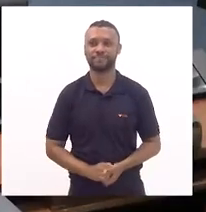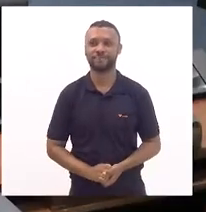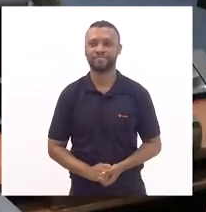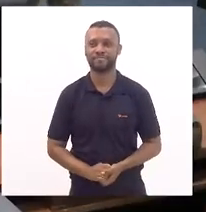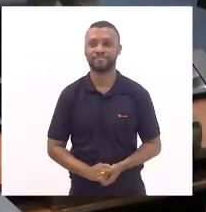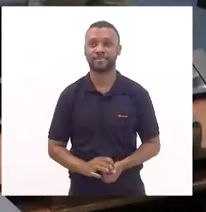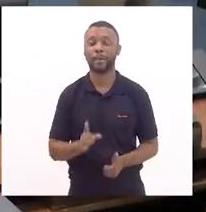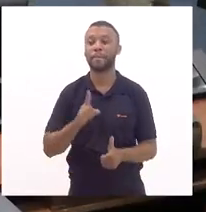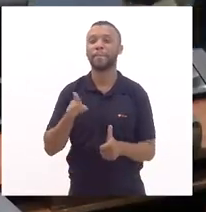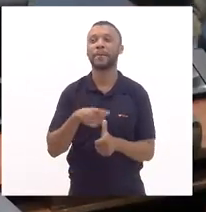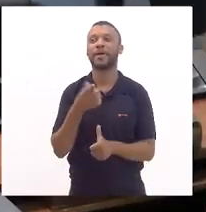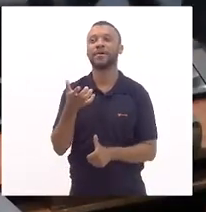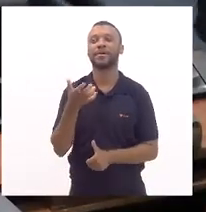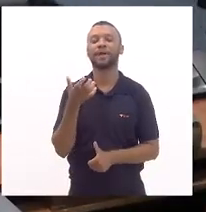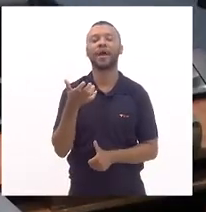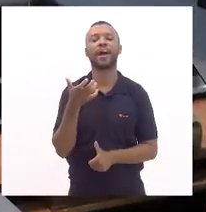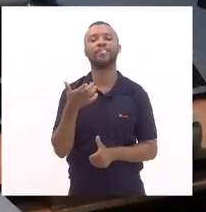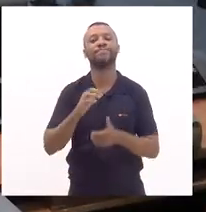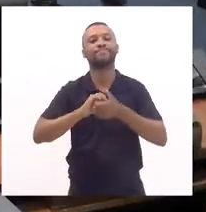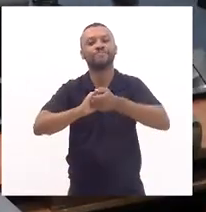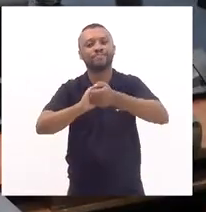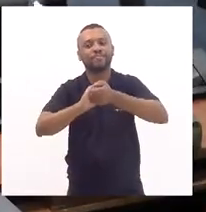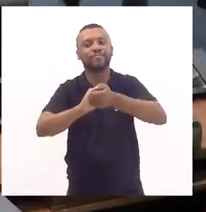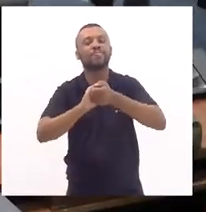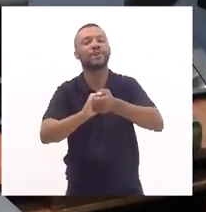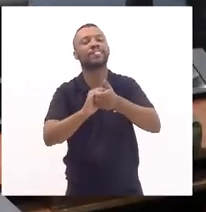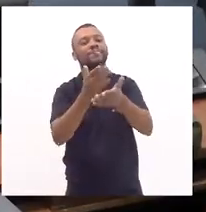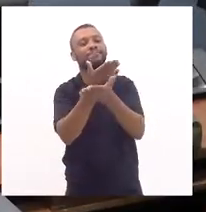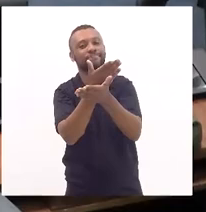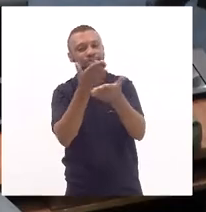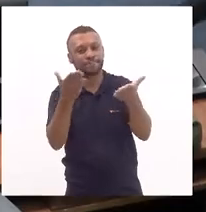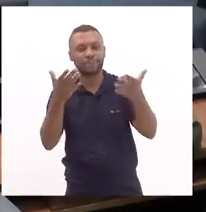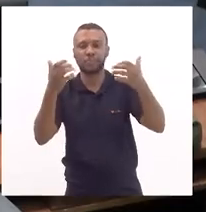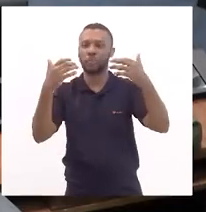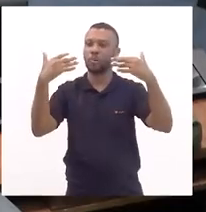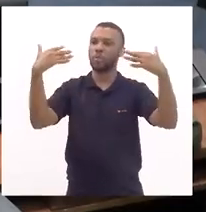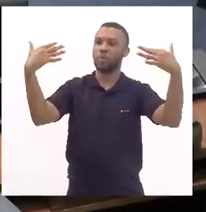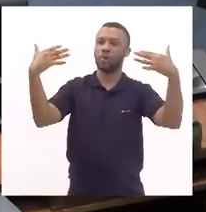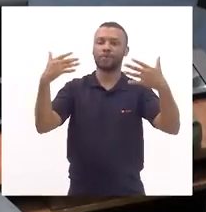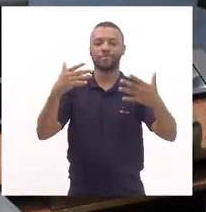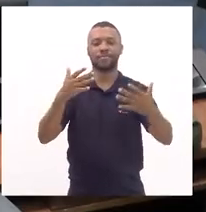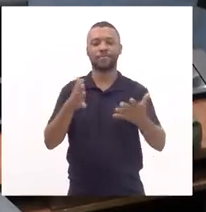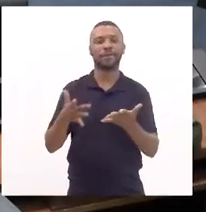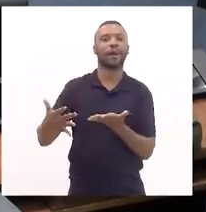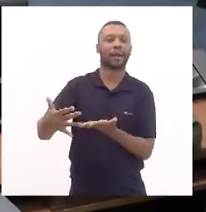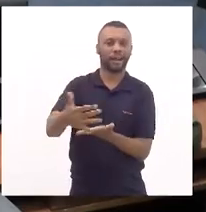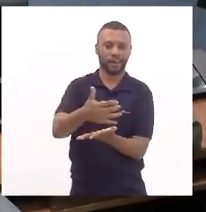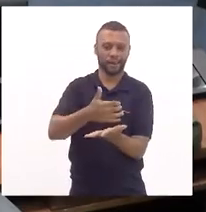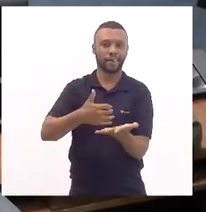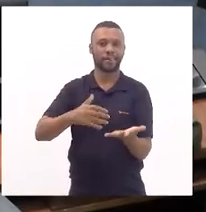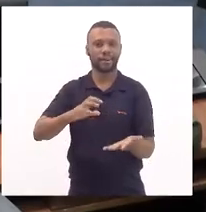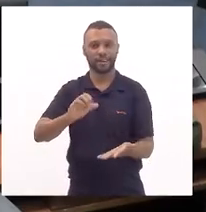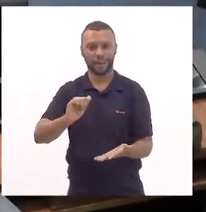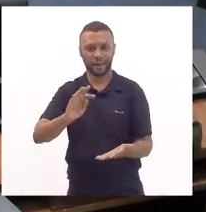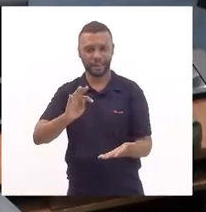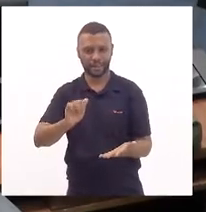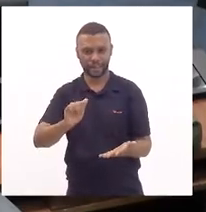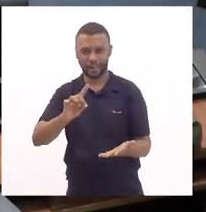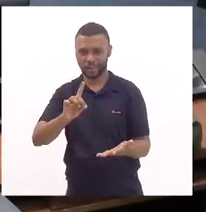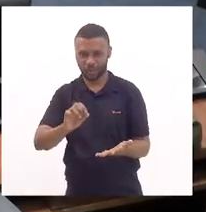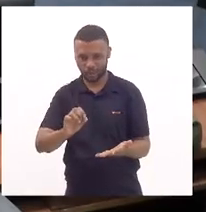Primeiro, quero saudar os catadores. Quero saudar todo esse